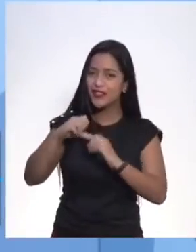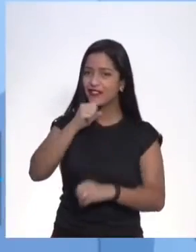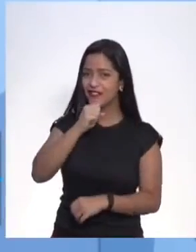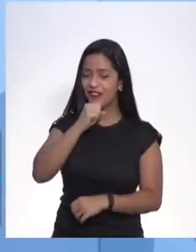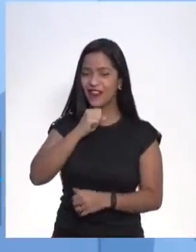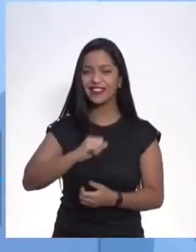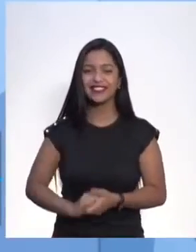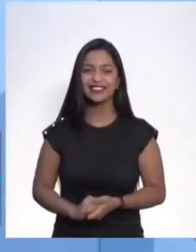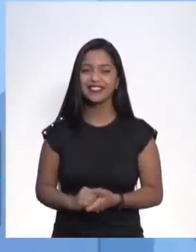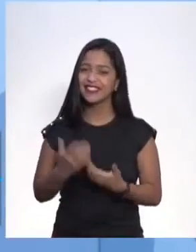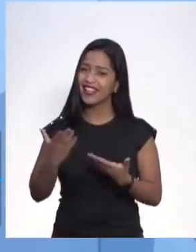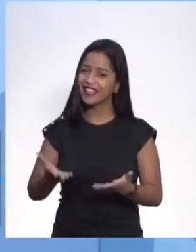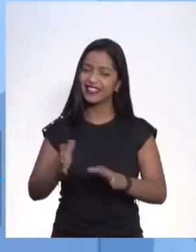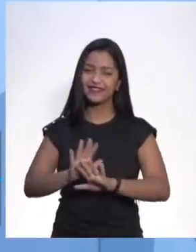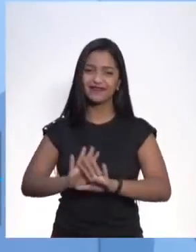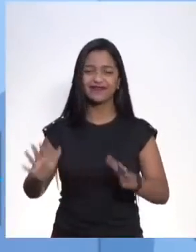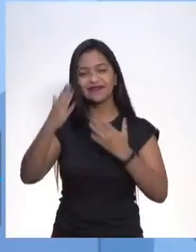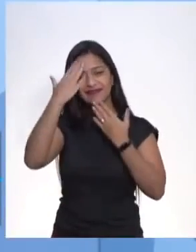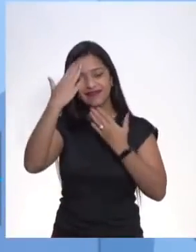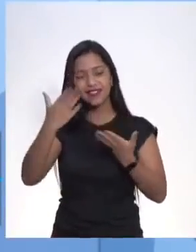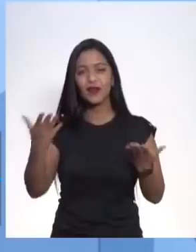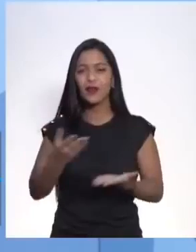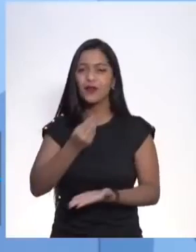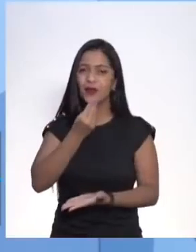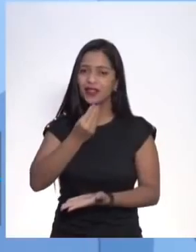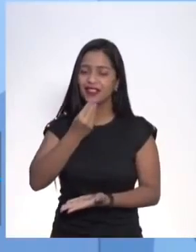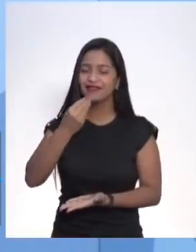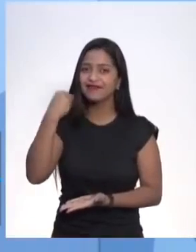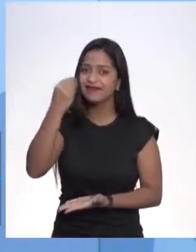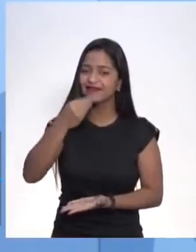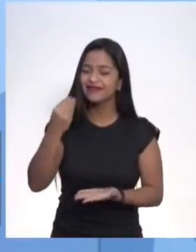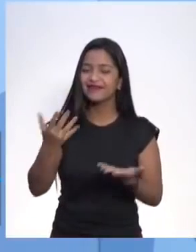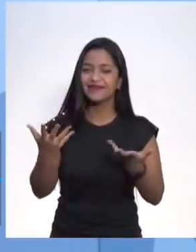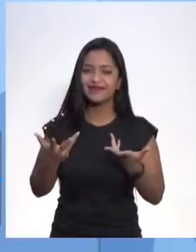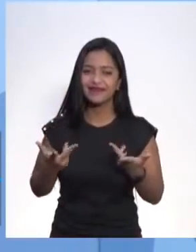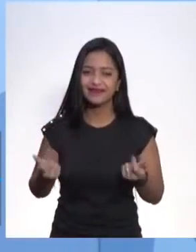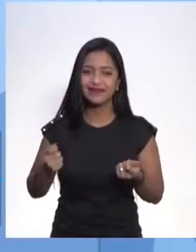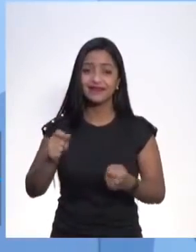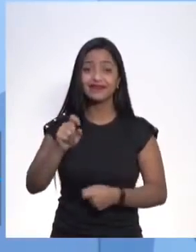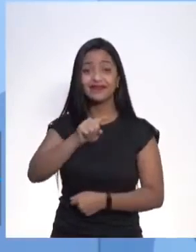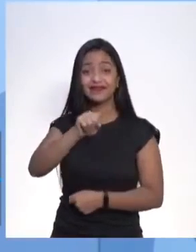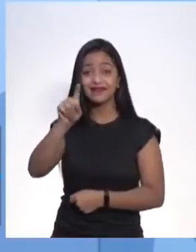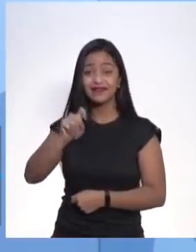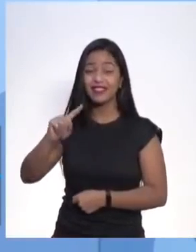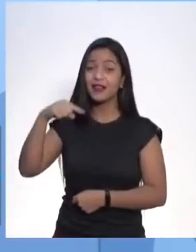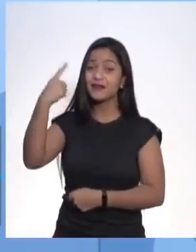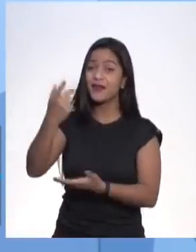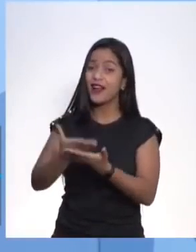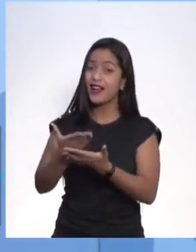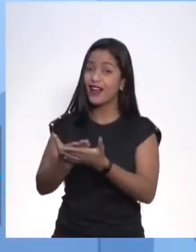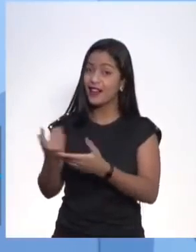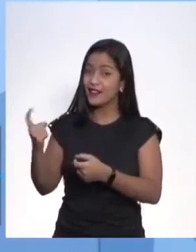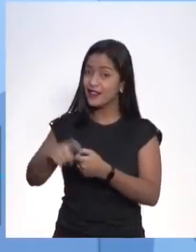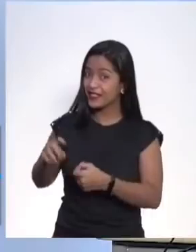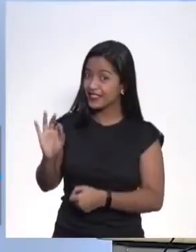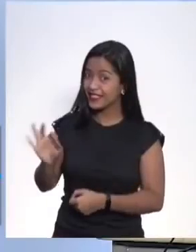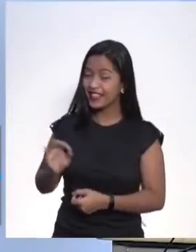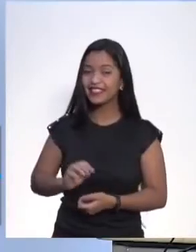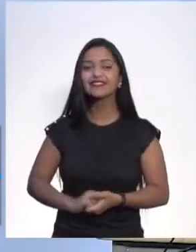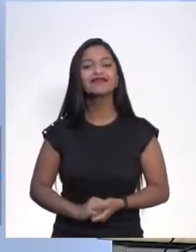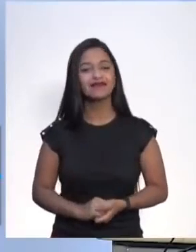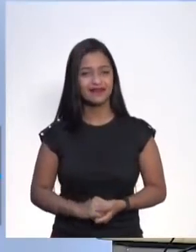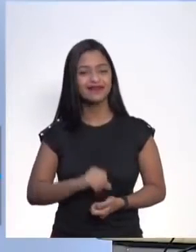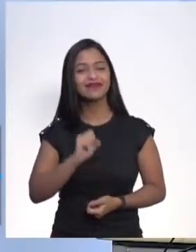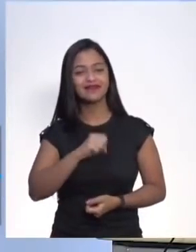E é isso, muito obrigada por essa oportunidade, foi uma experiência incrível. E quem sabe em uma próxima aula, né, Jonas? Boa, eu gostaria